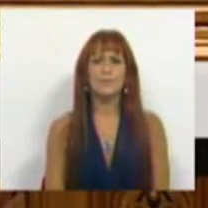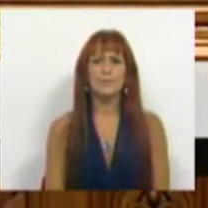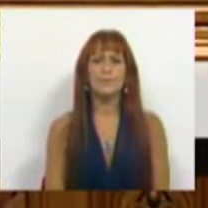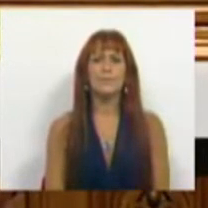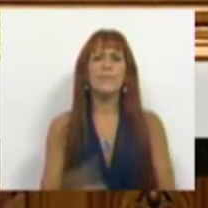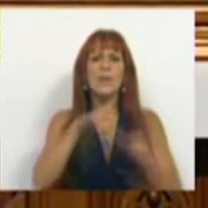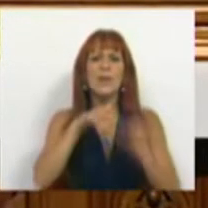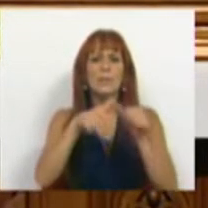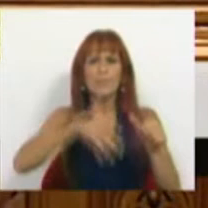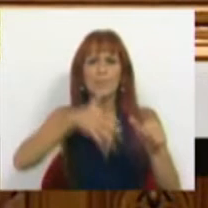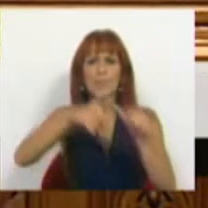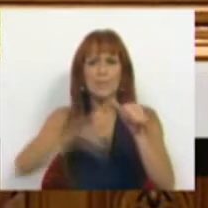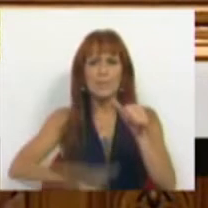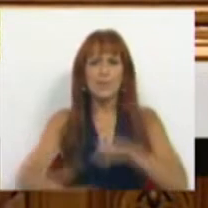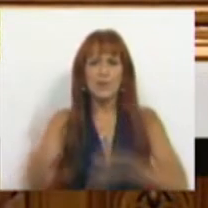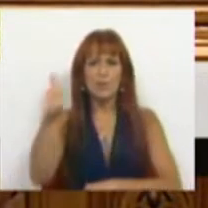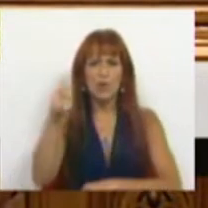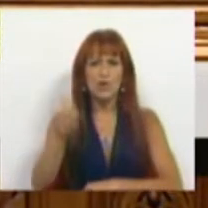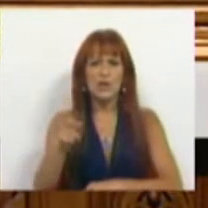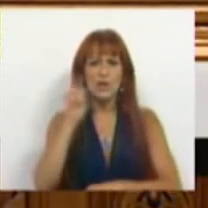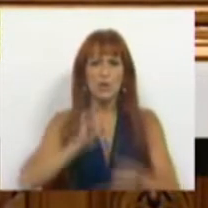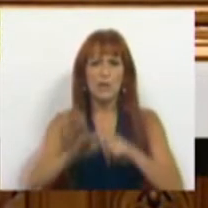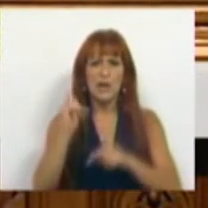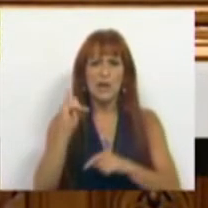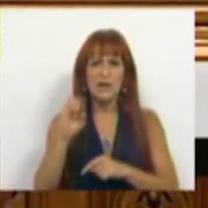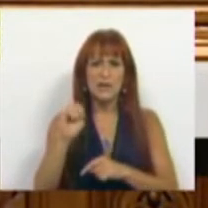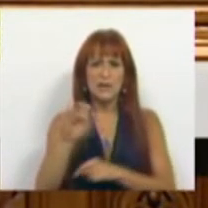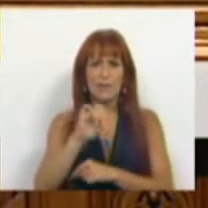Para uma intervenção pelo Bloco de Esquerda, a Sra. Deputada Isabel Pires.